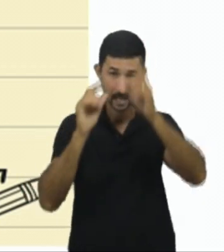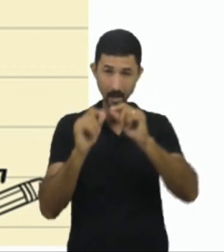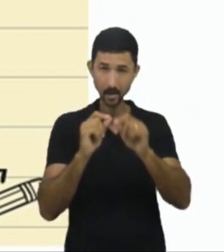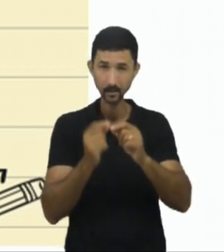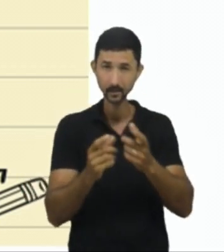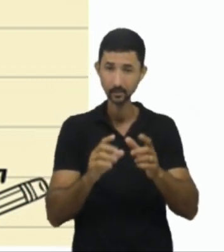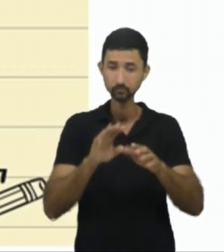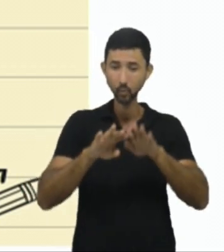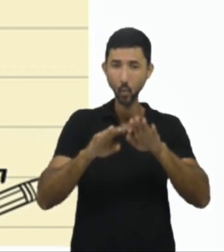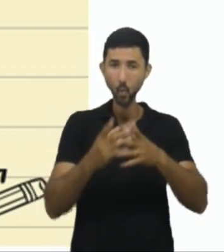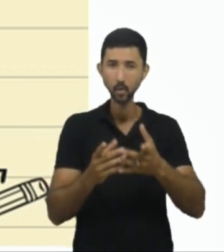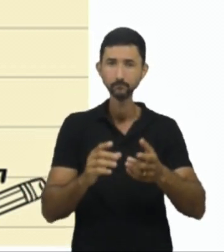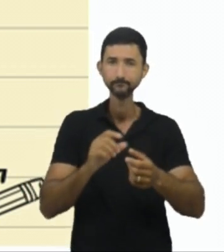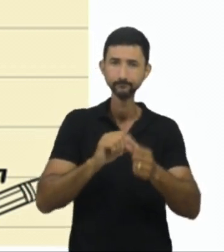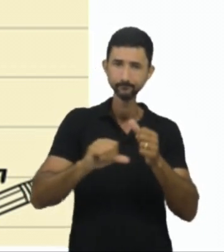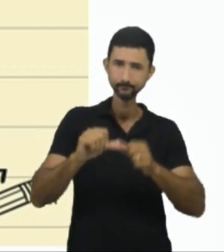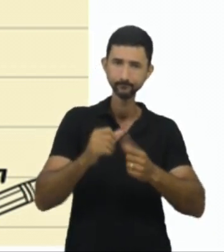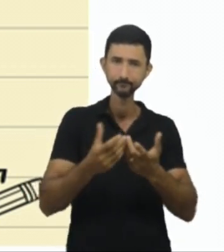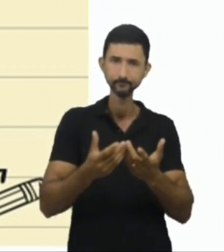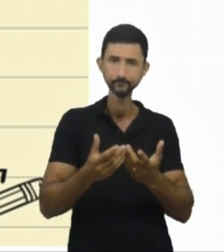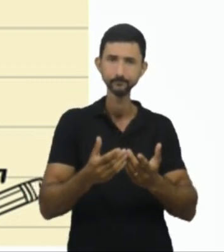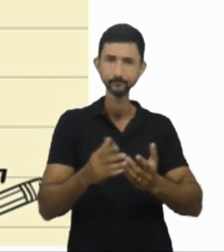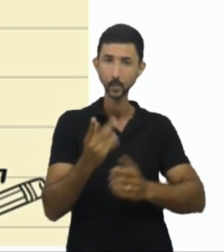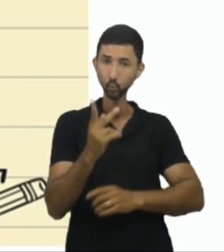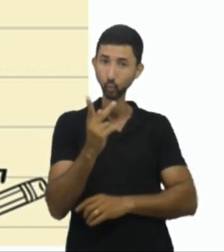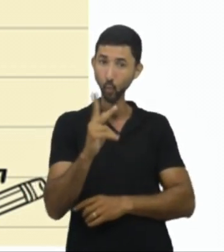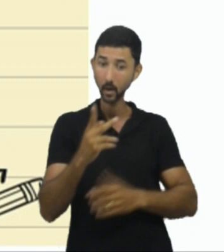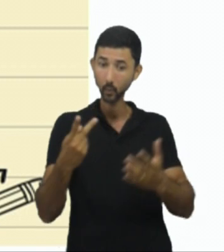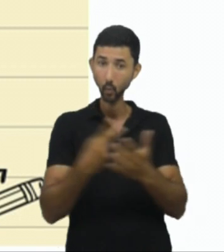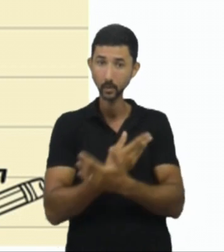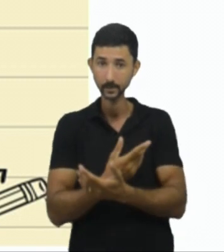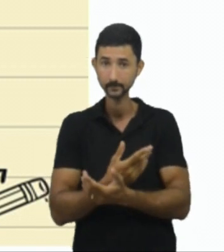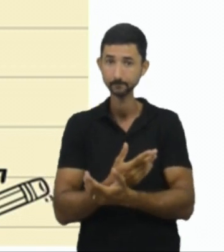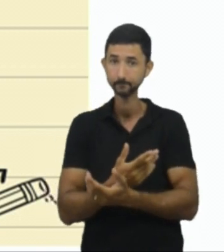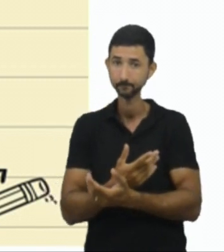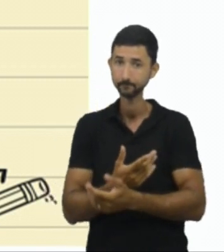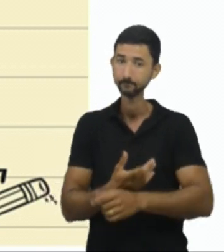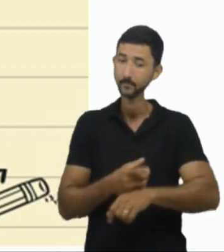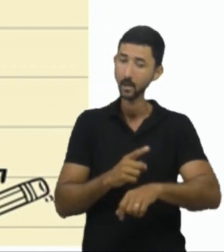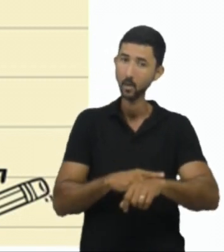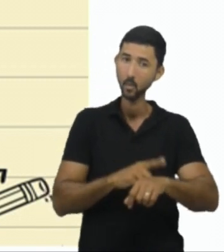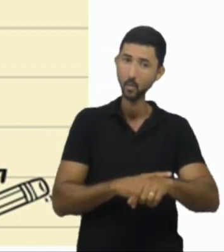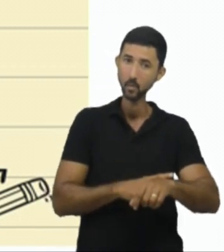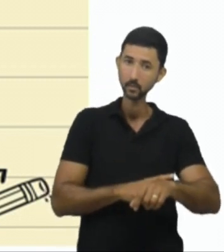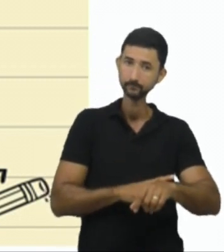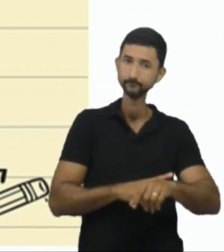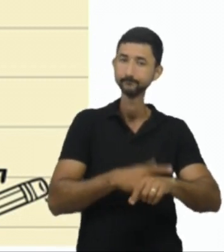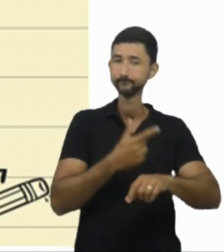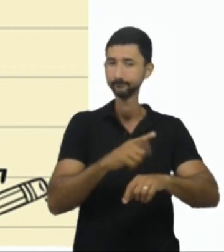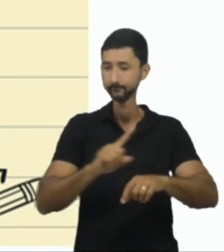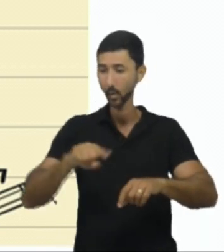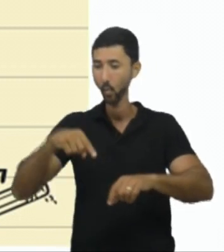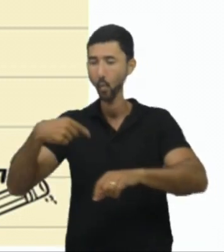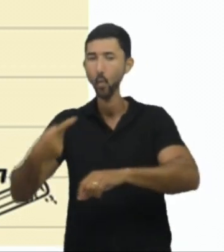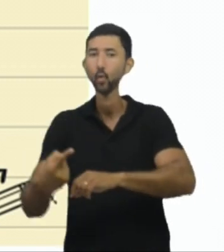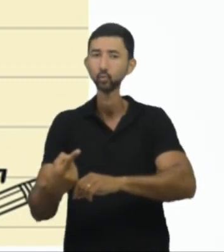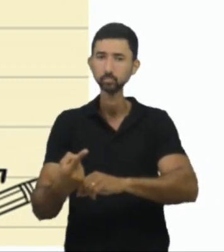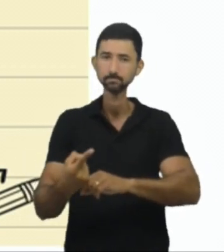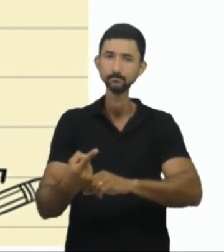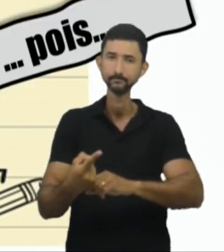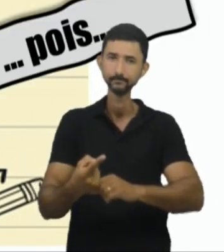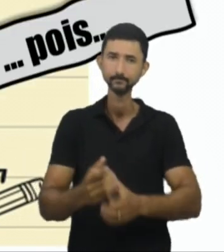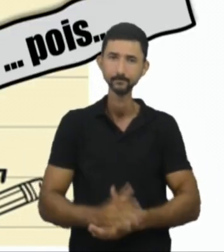de alternância, ou seja, duas coisas que acontecem, ora no momento uma, ora no